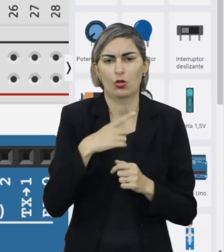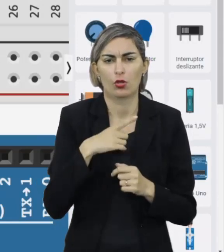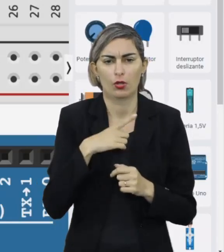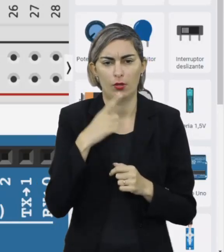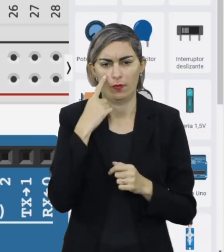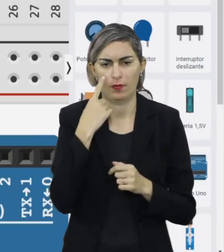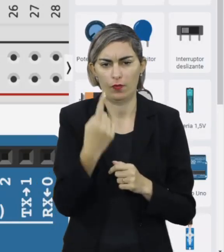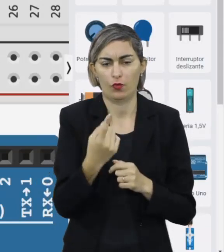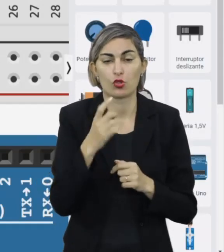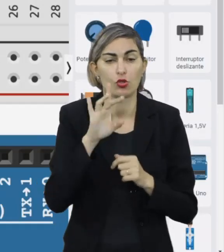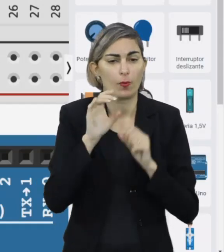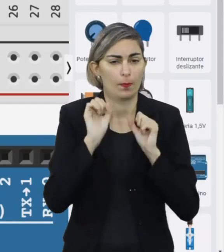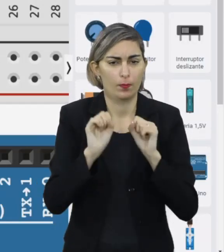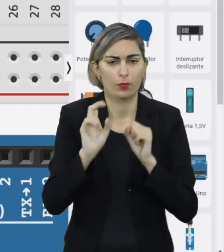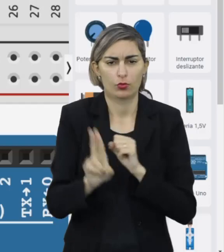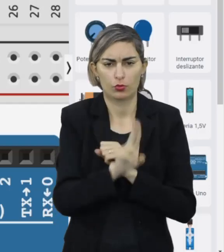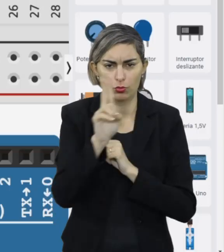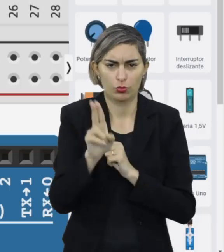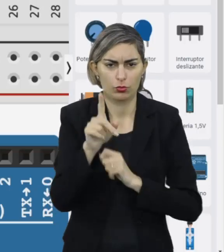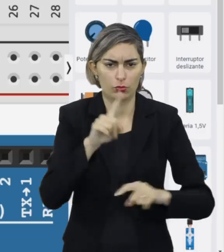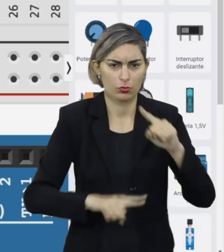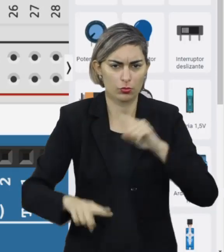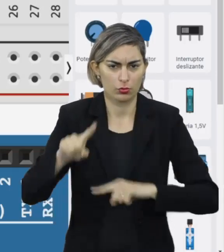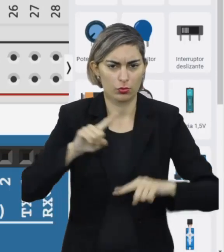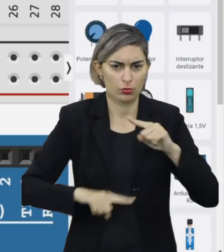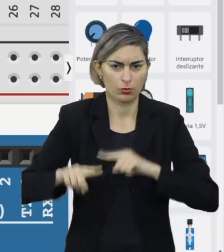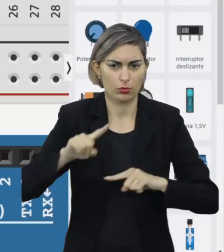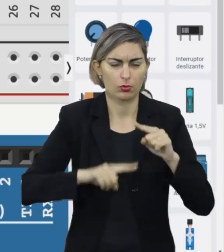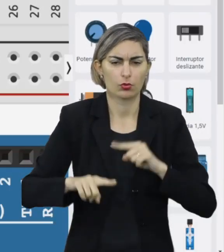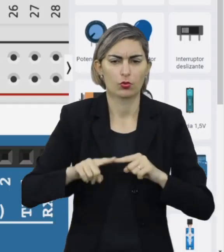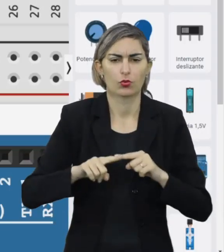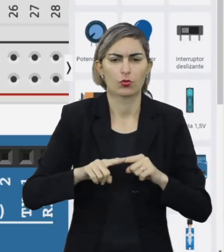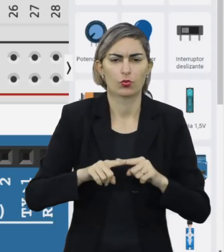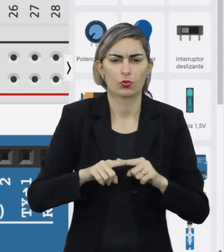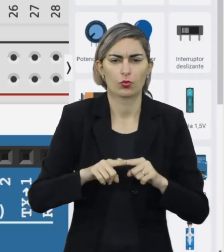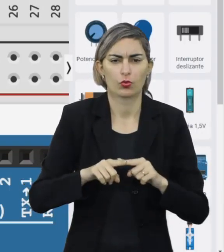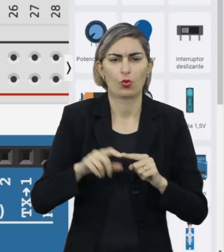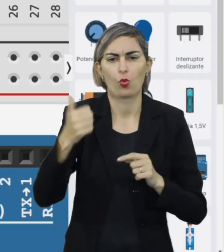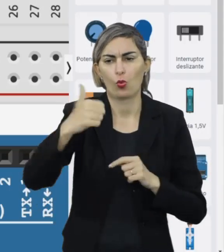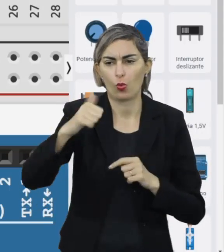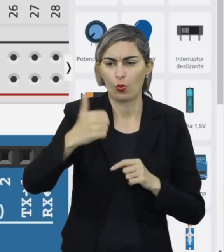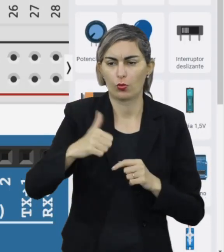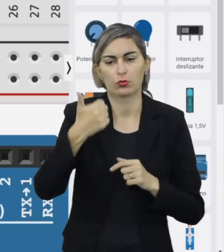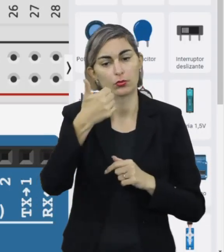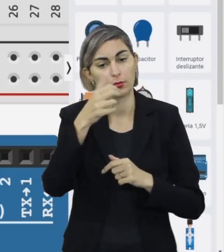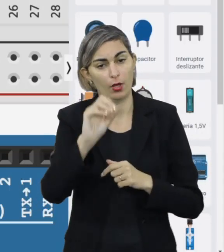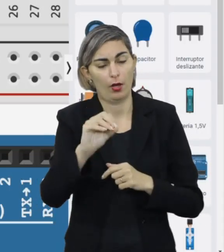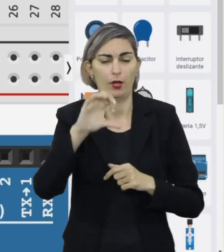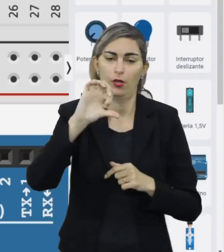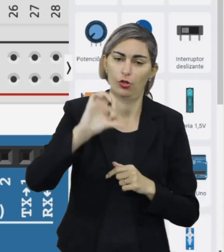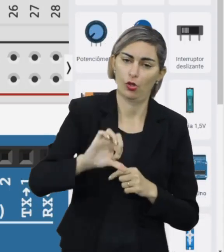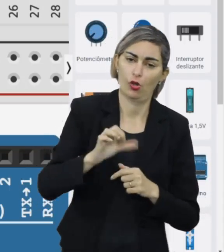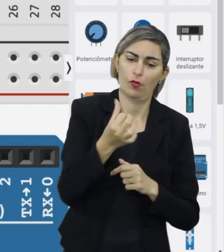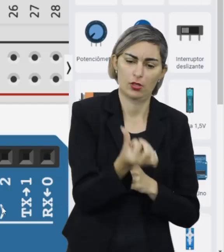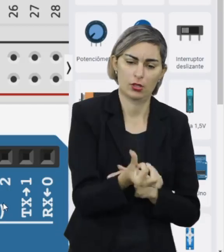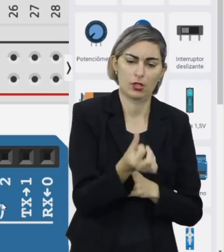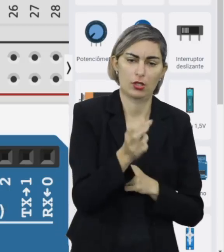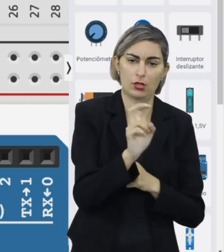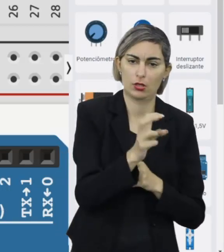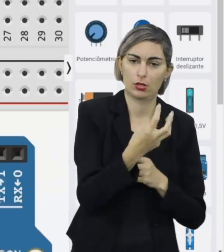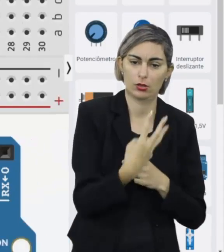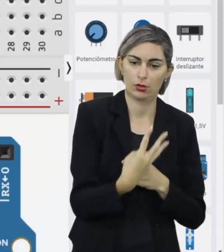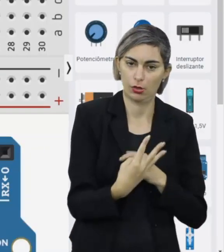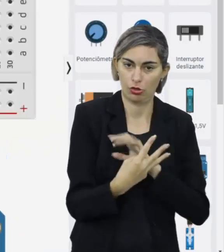tio antes. Então a gente só pode utilizar para controlar a intensidade do LED o 11, 10, 9, 6, 5,